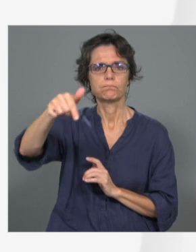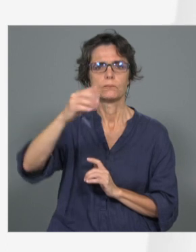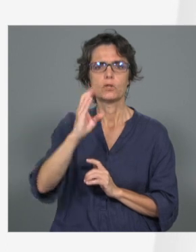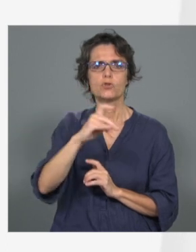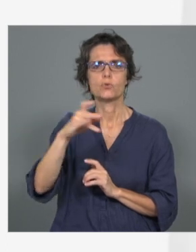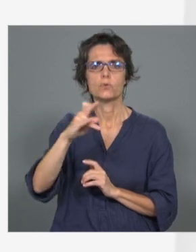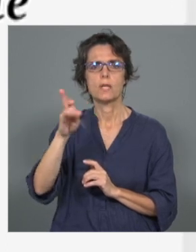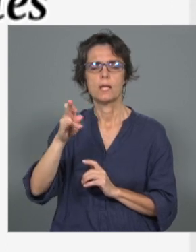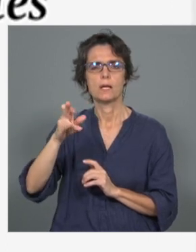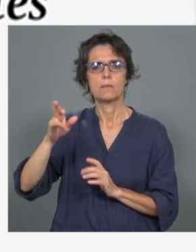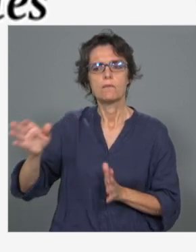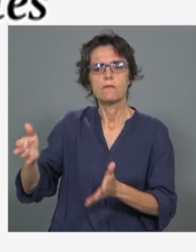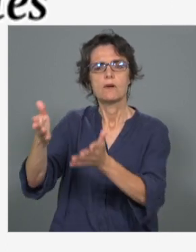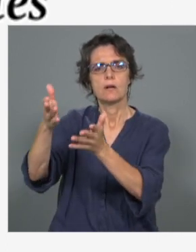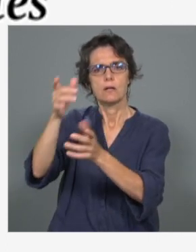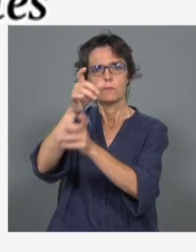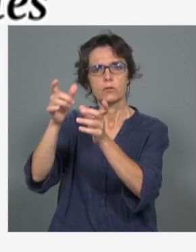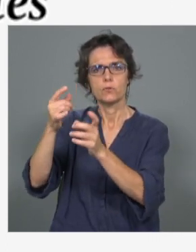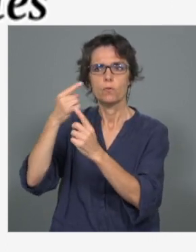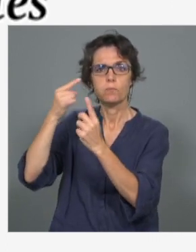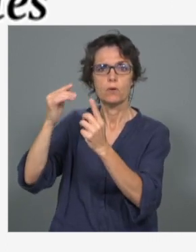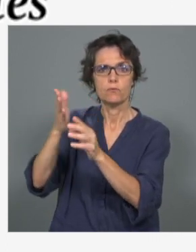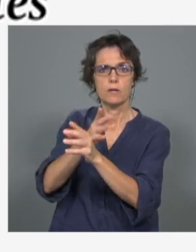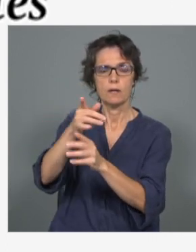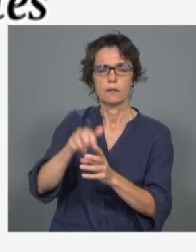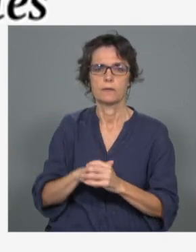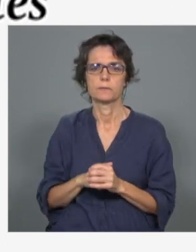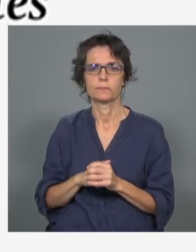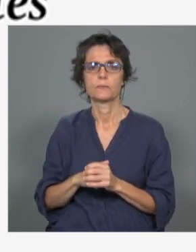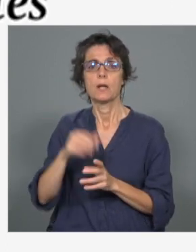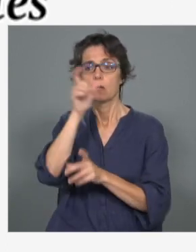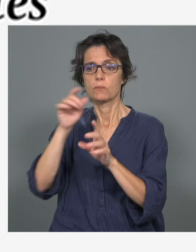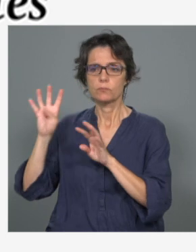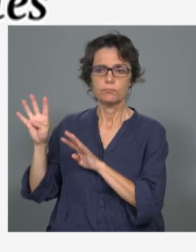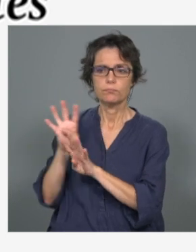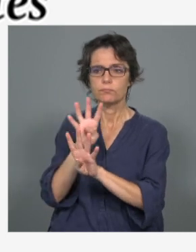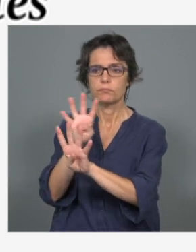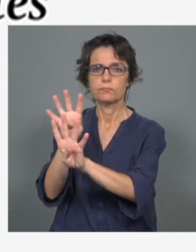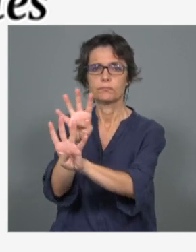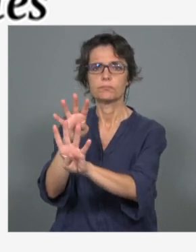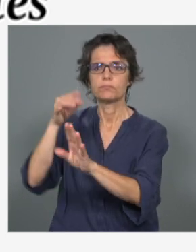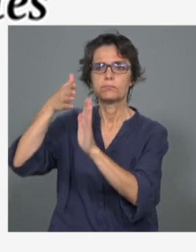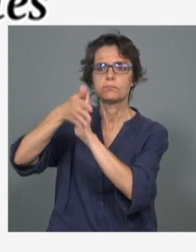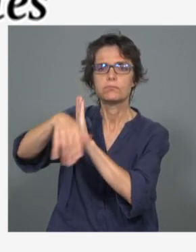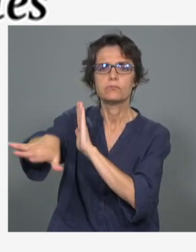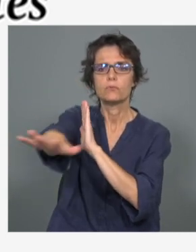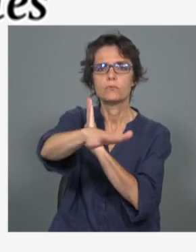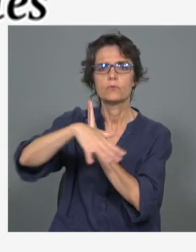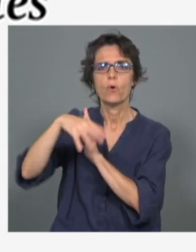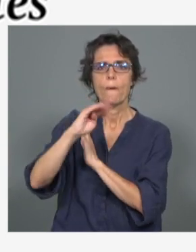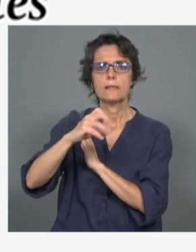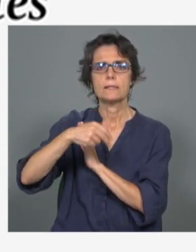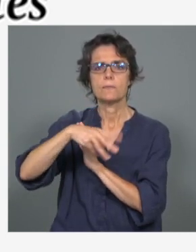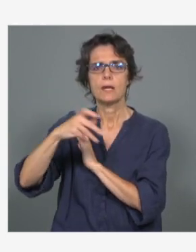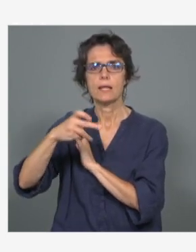mandou mensageiros à sua frente. Estes puseram-se a caminho e entraram numa povoação de samaritanos a